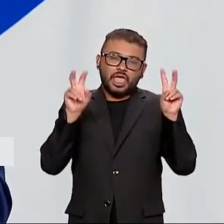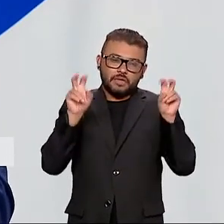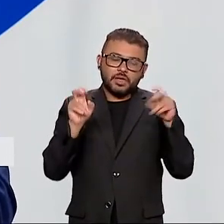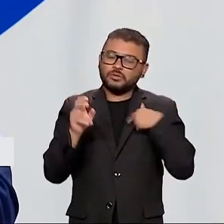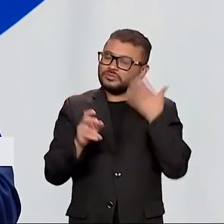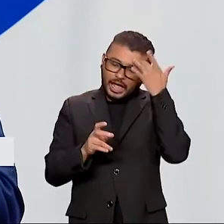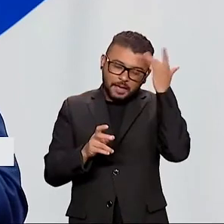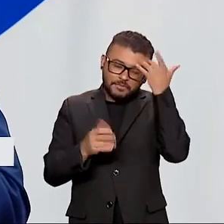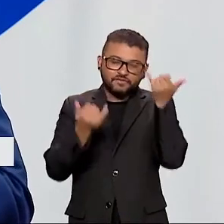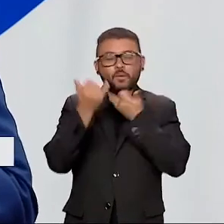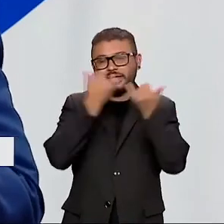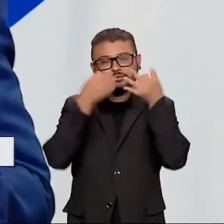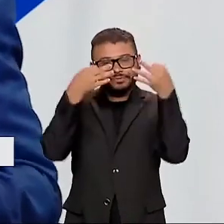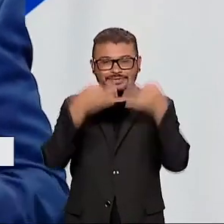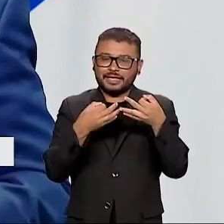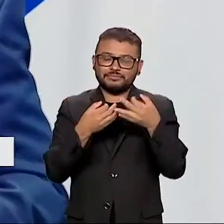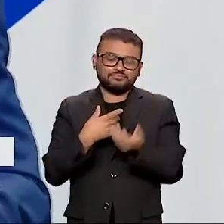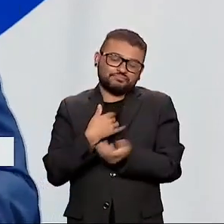informações necessárias.